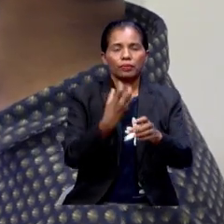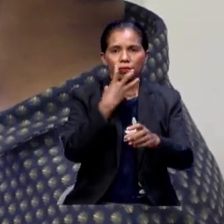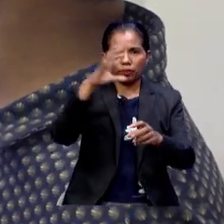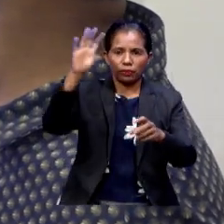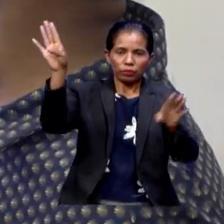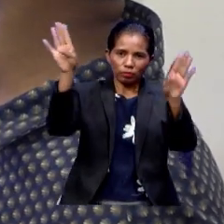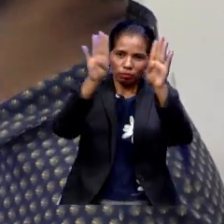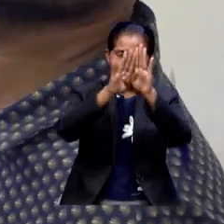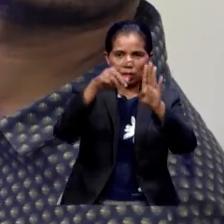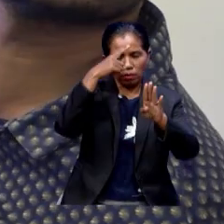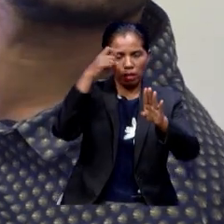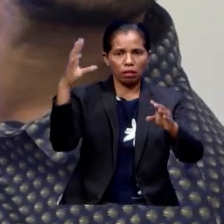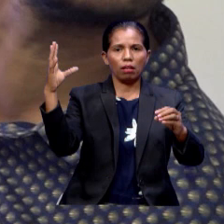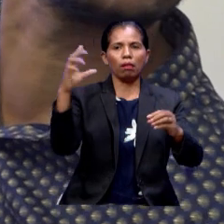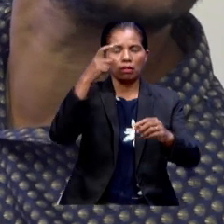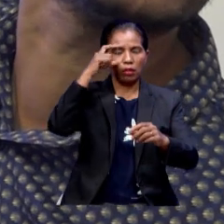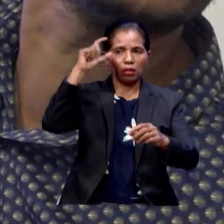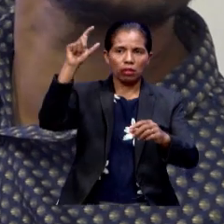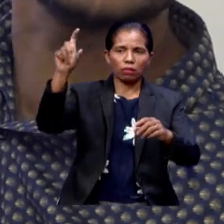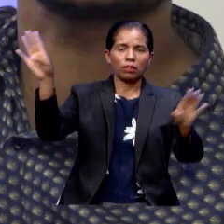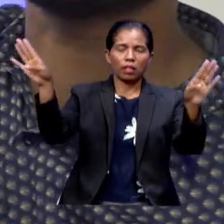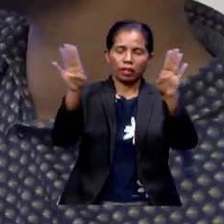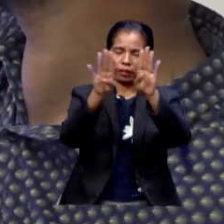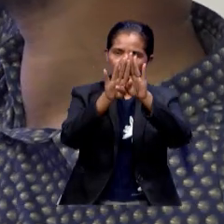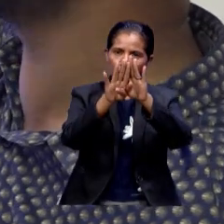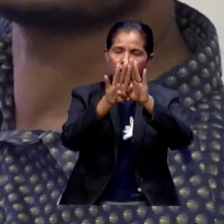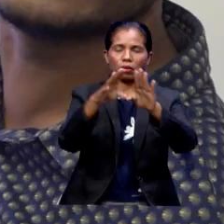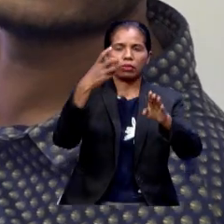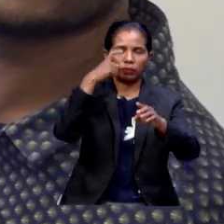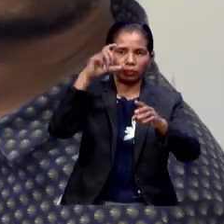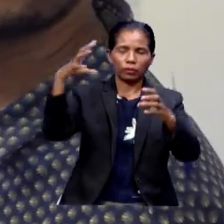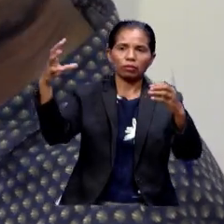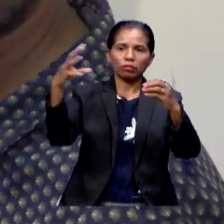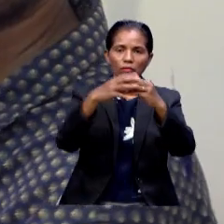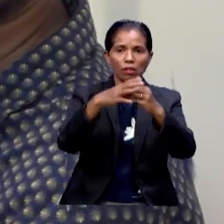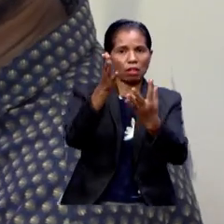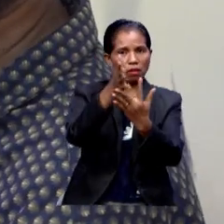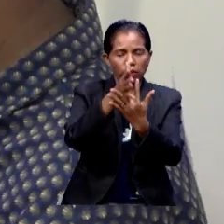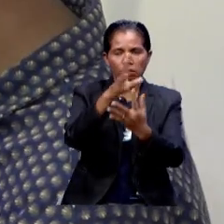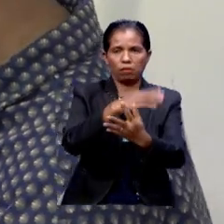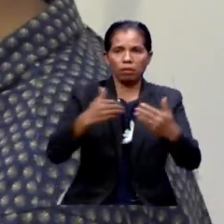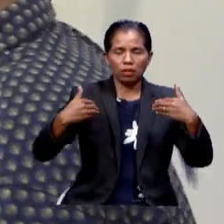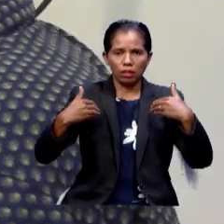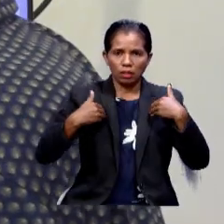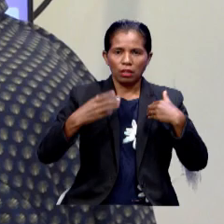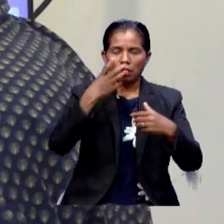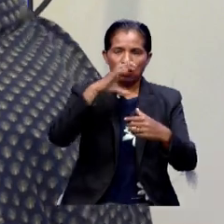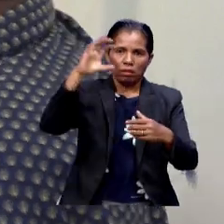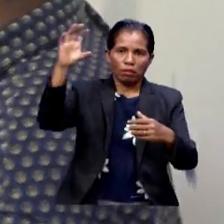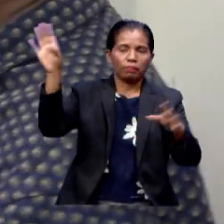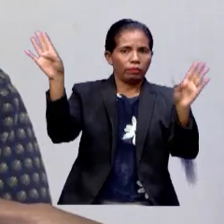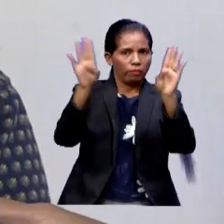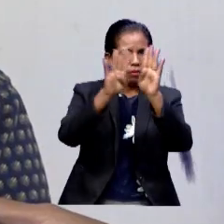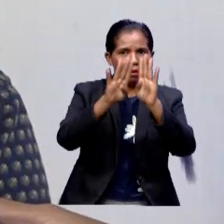tambah impacto husi fulang nebe pasa entre loro matan ka planeta Terra ne klaran nune acontece loro matan se mate.